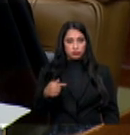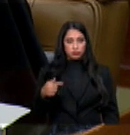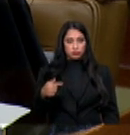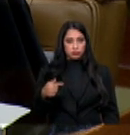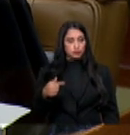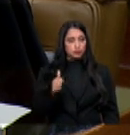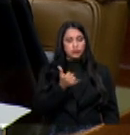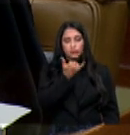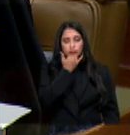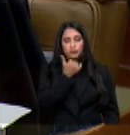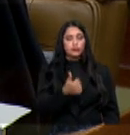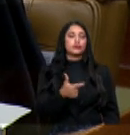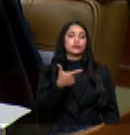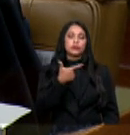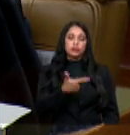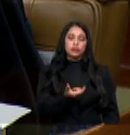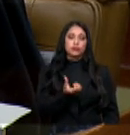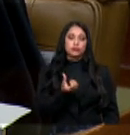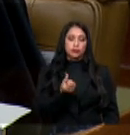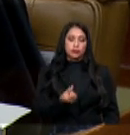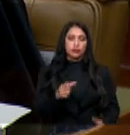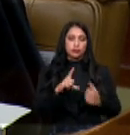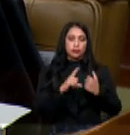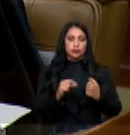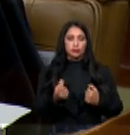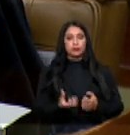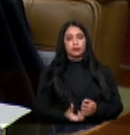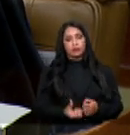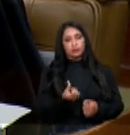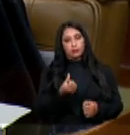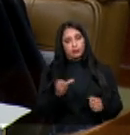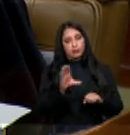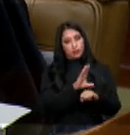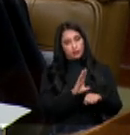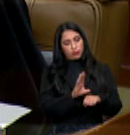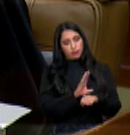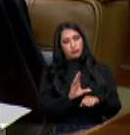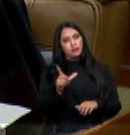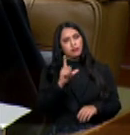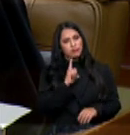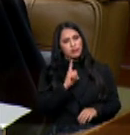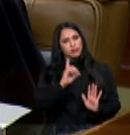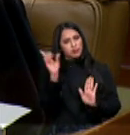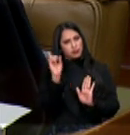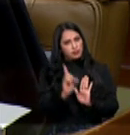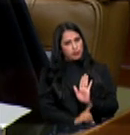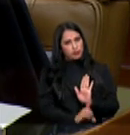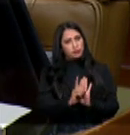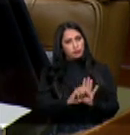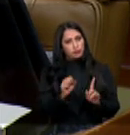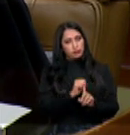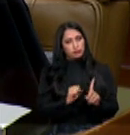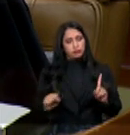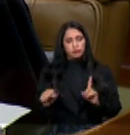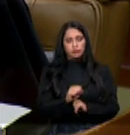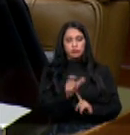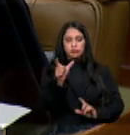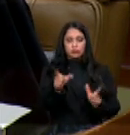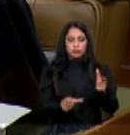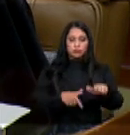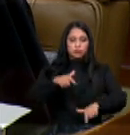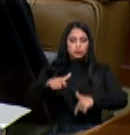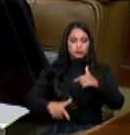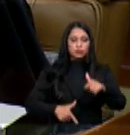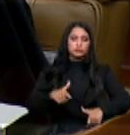do artigo 7º da própria Constituição, nós estamos diante de um direito social do trabalhador, qual